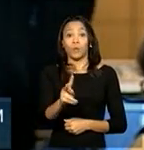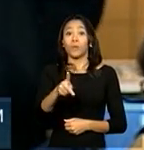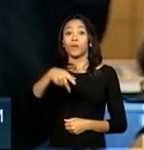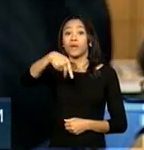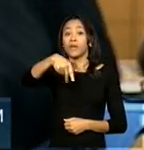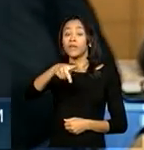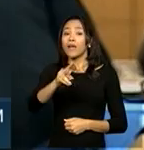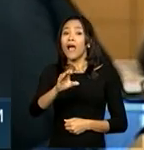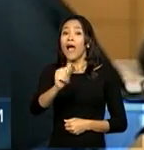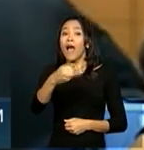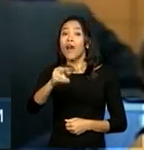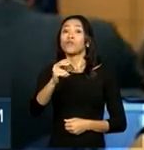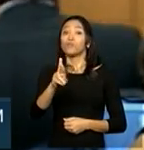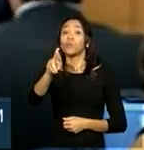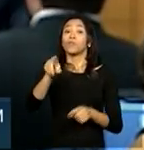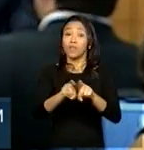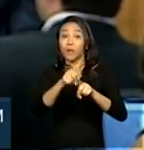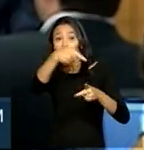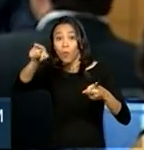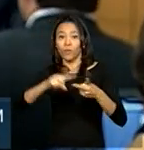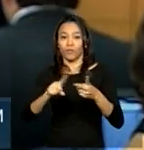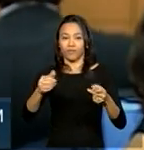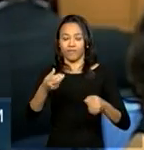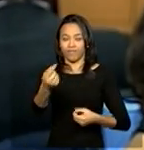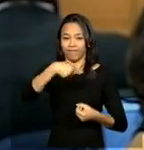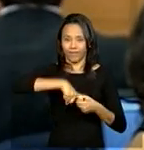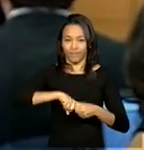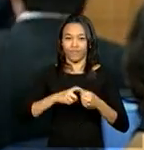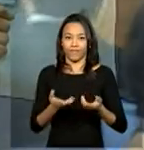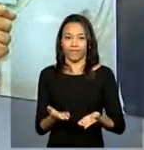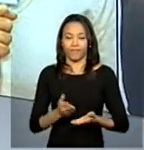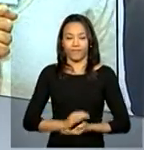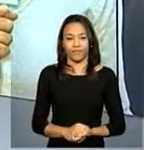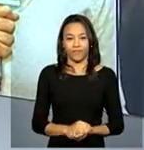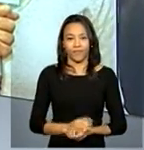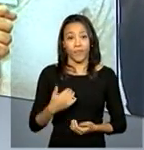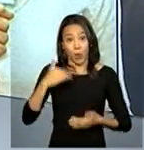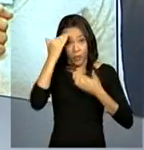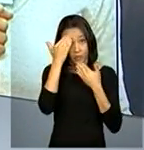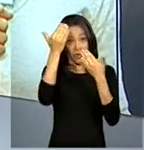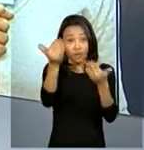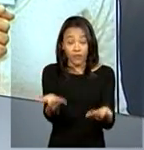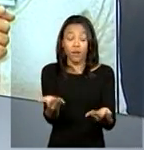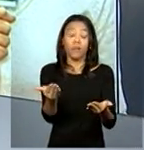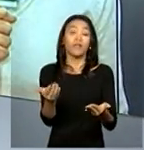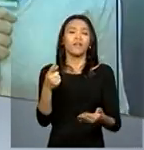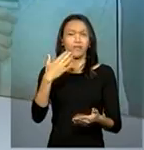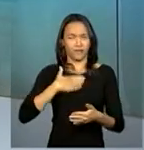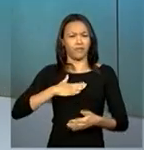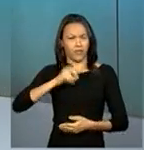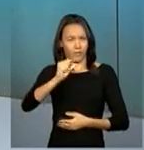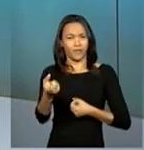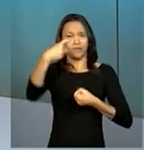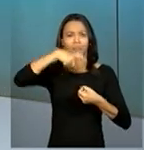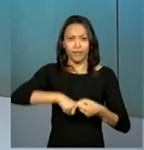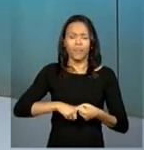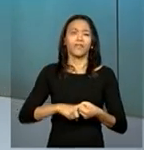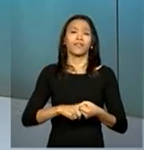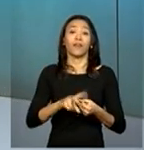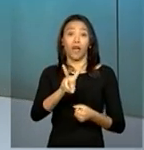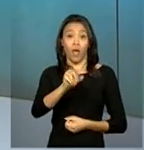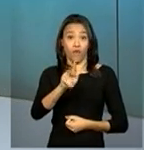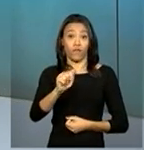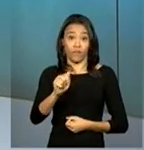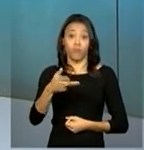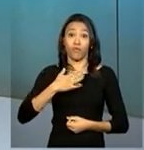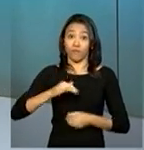diretor presidente da Anvisa Dirceu barbano Malu obrigada Ana Gabriela e daqui a pouco a gente volta ao vivo com